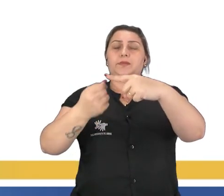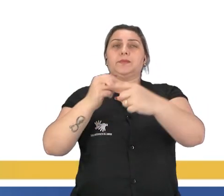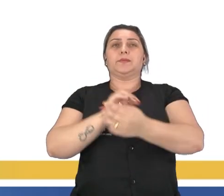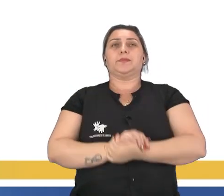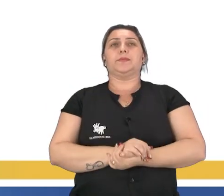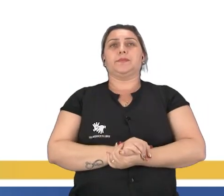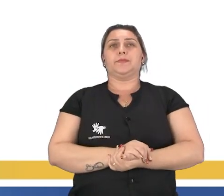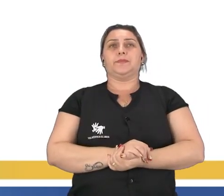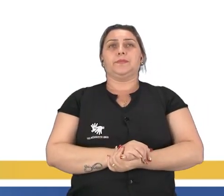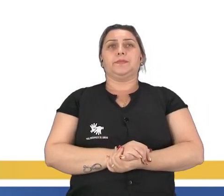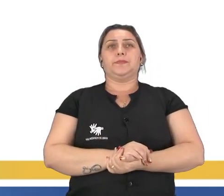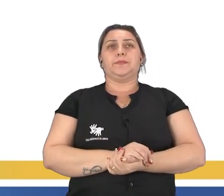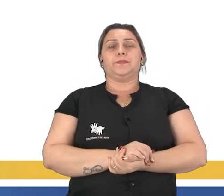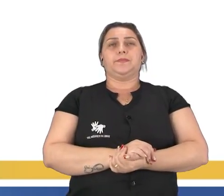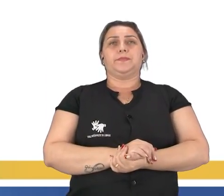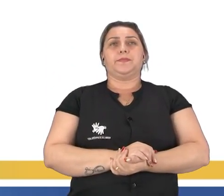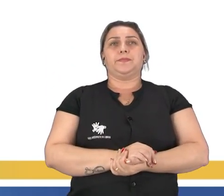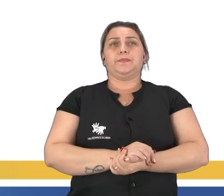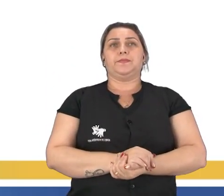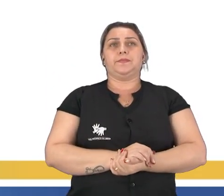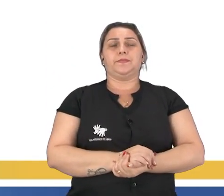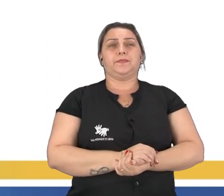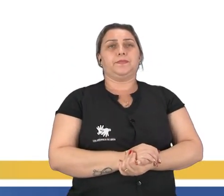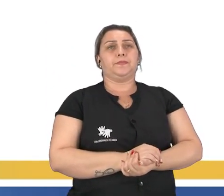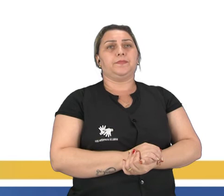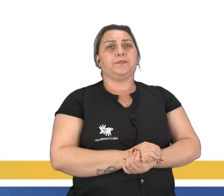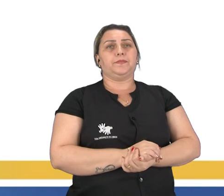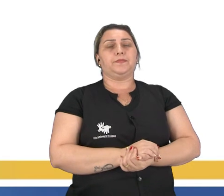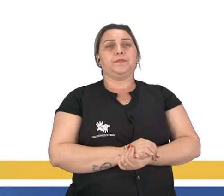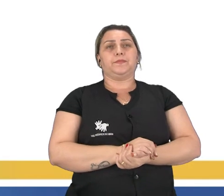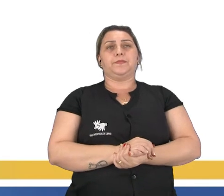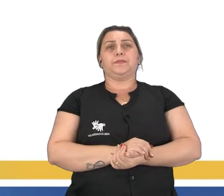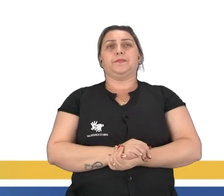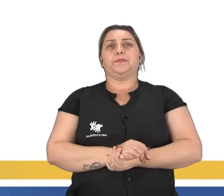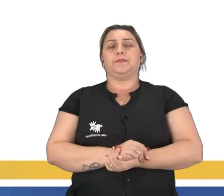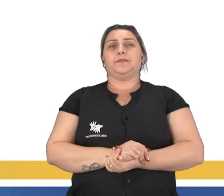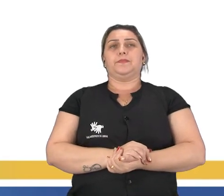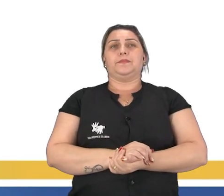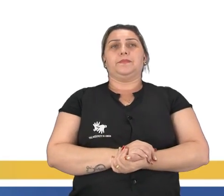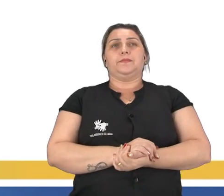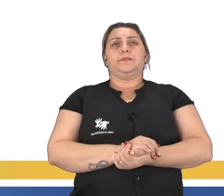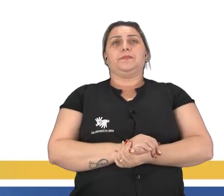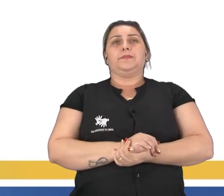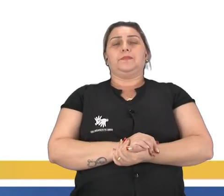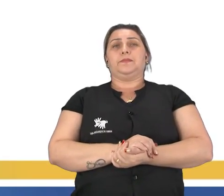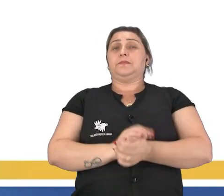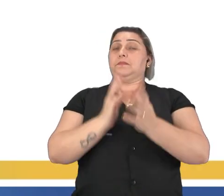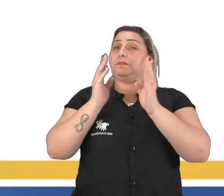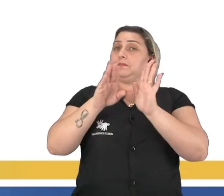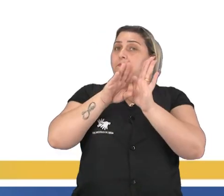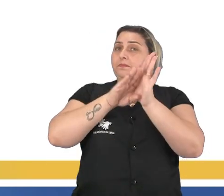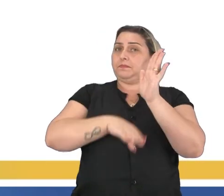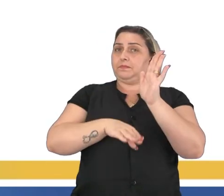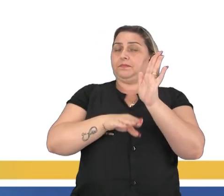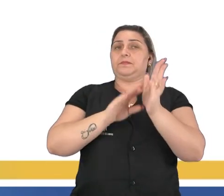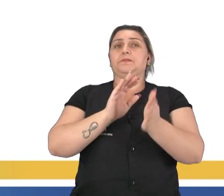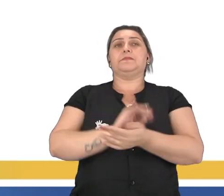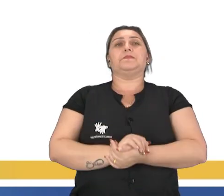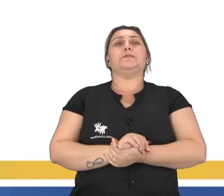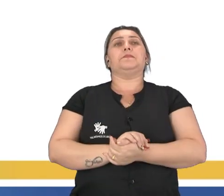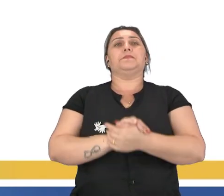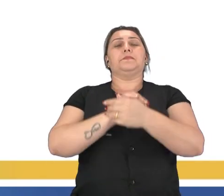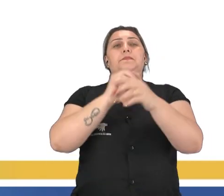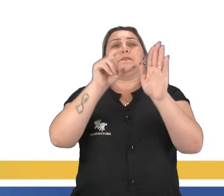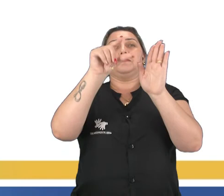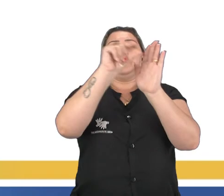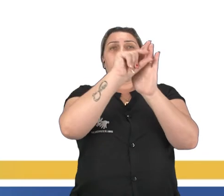por Bruno nos 3 dias de viagem, que é 13 sobre 20. Bom, como eu quero subtrair e os denominadores